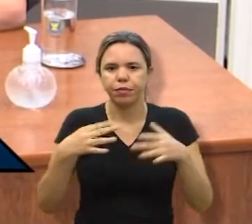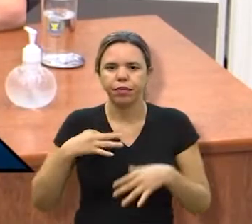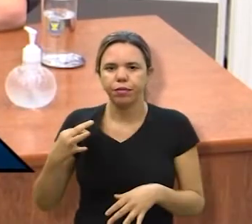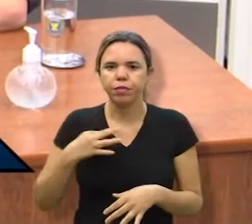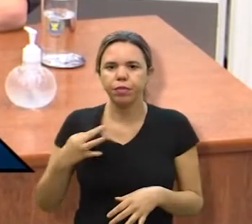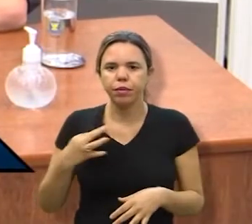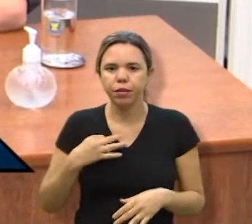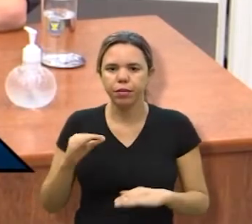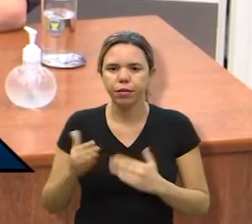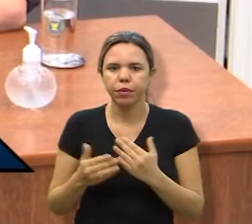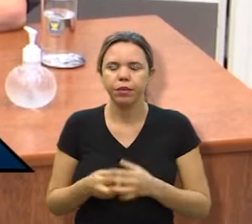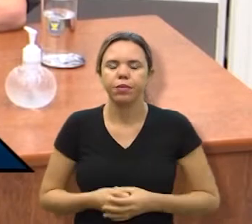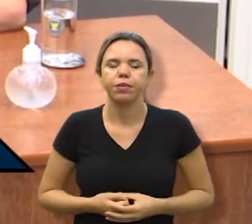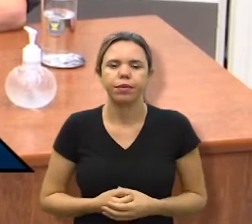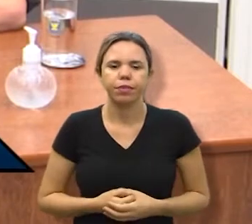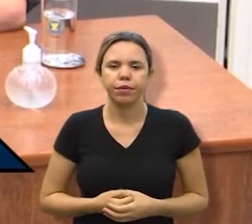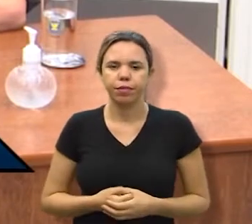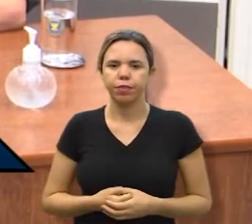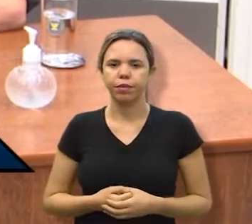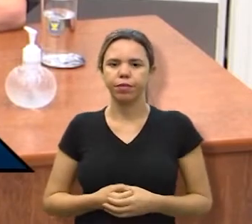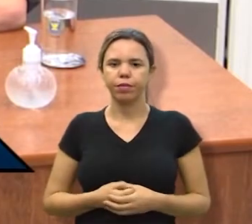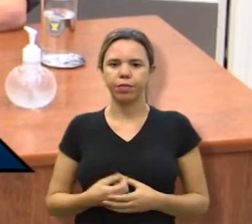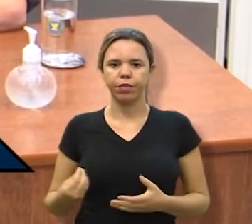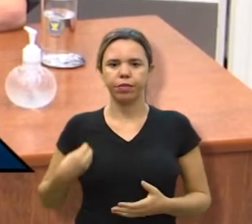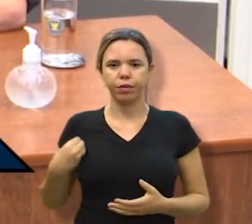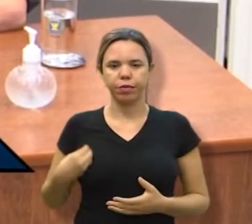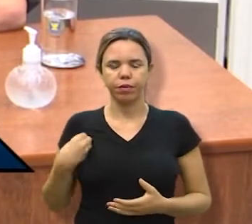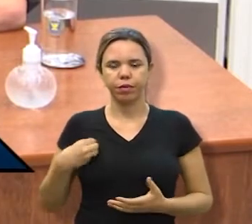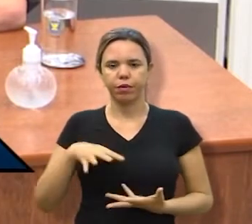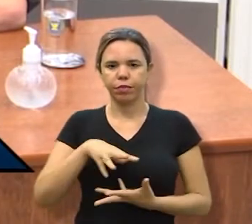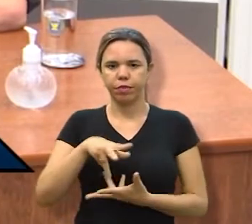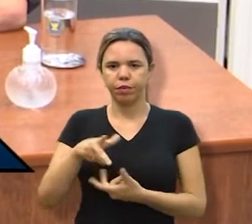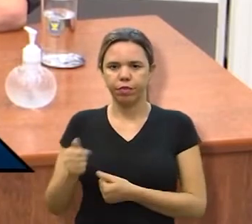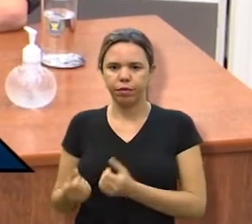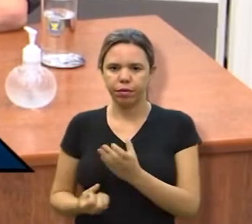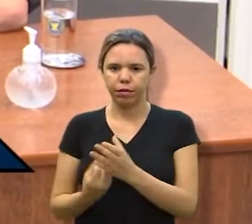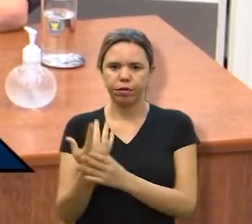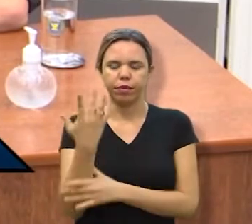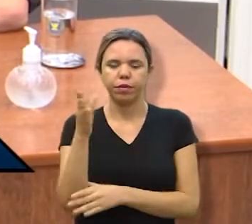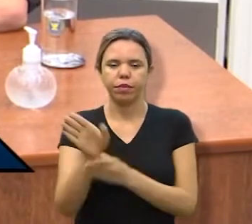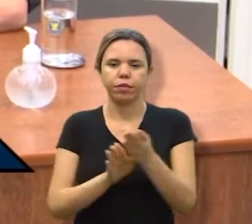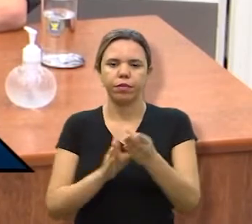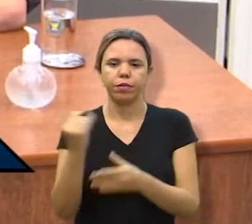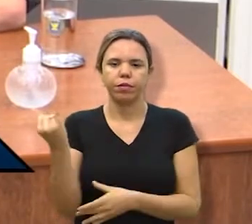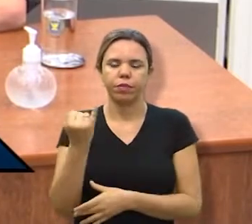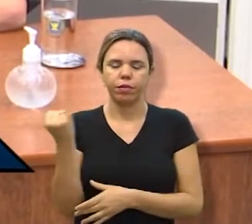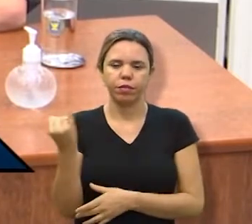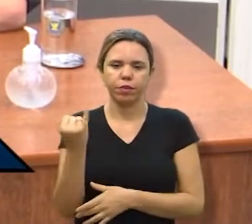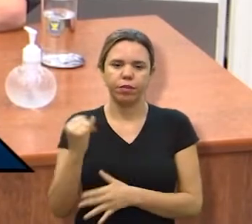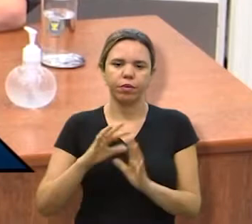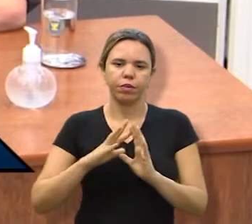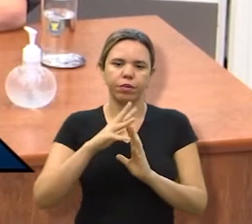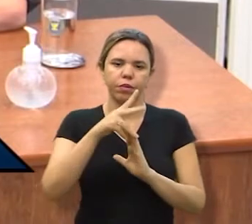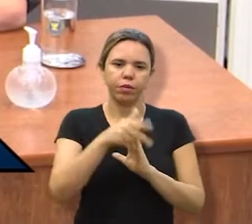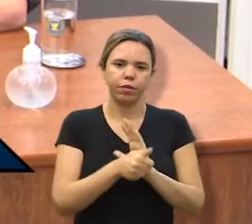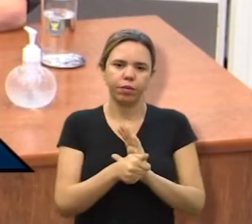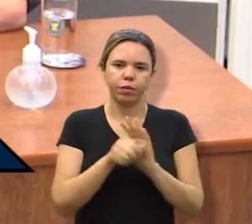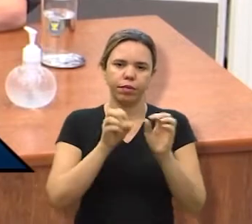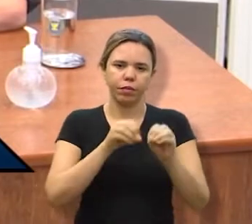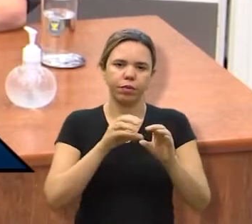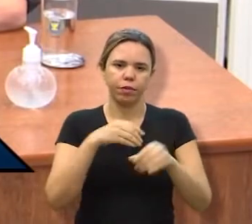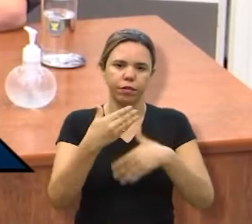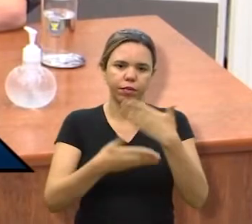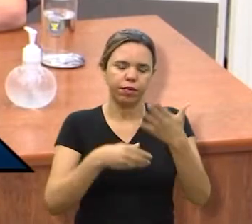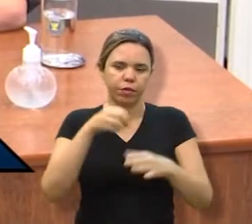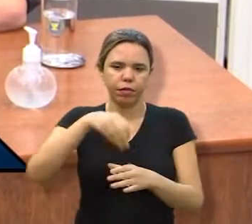moradores voluntários da comunidade. O Reviva Planet Green orienta sobre a importância do meio ambiente e